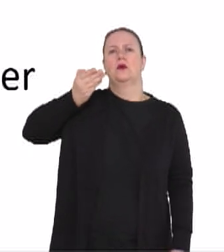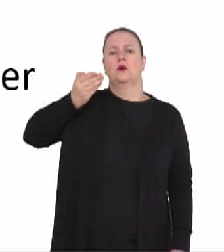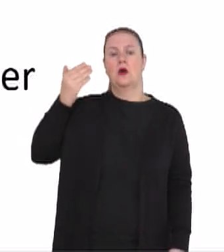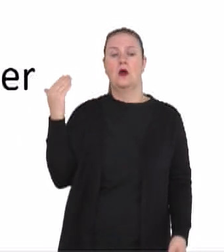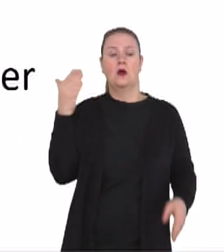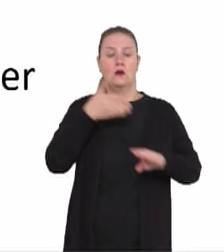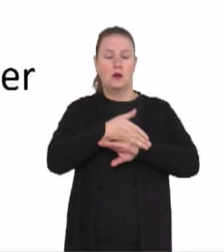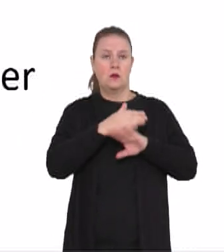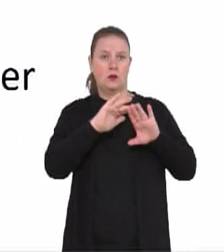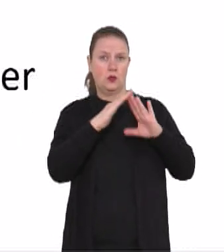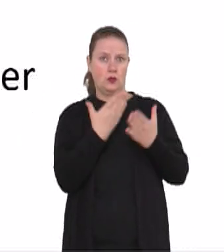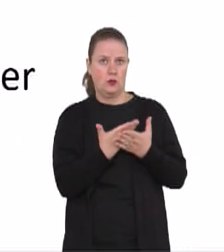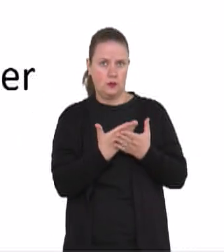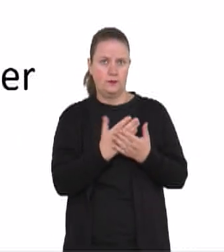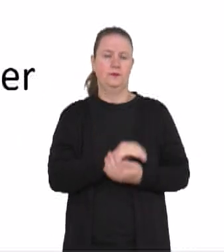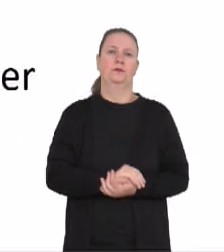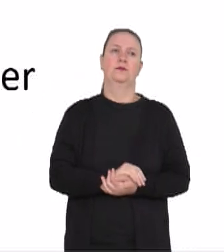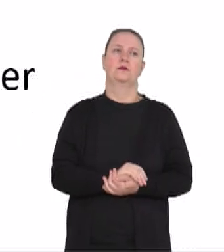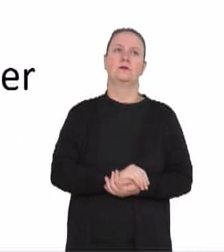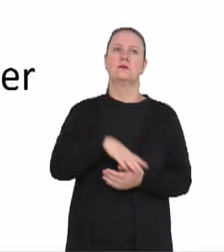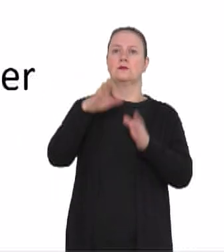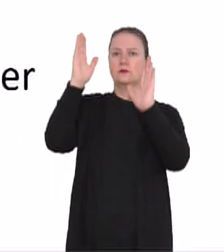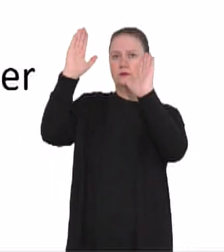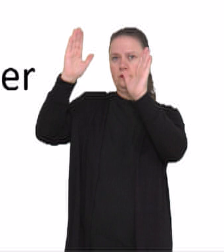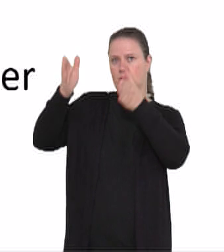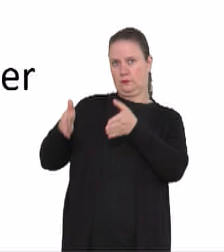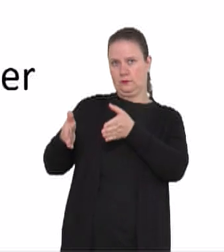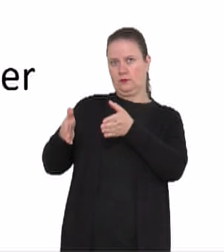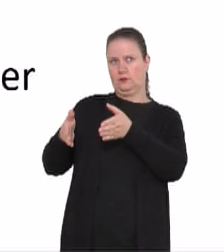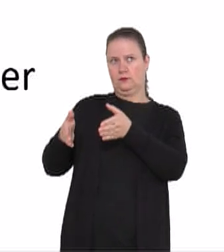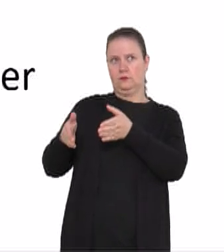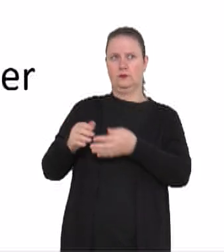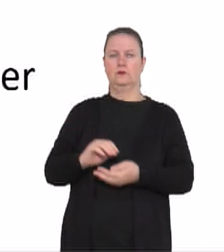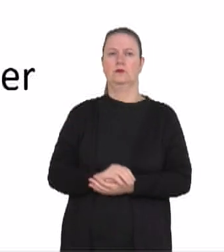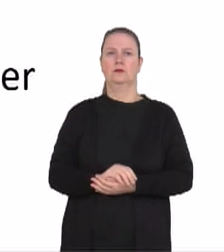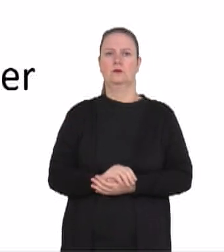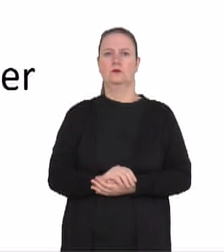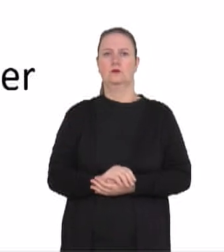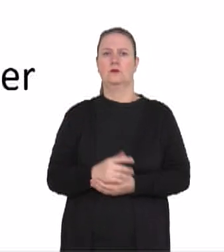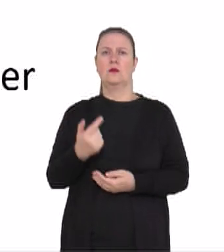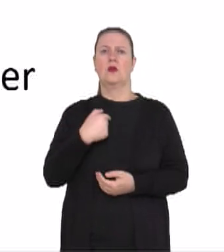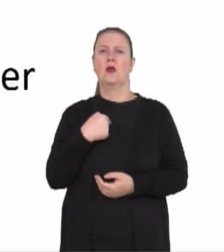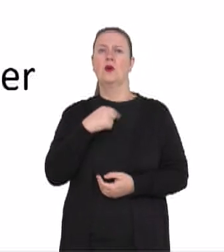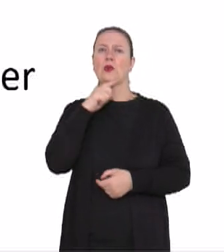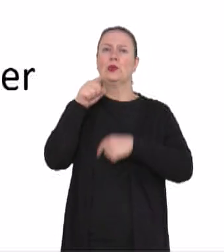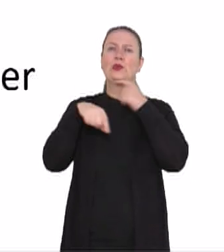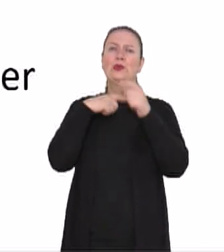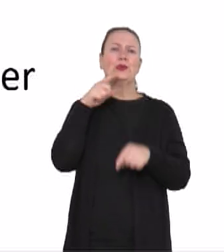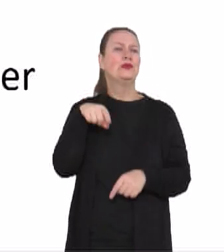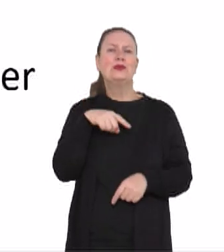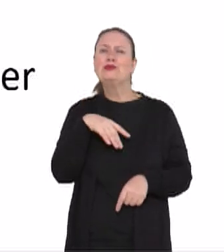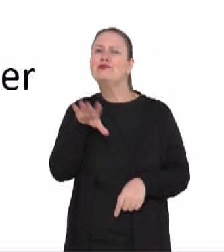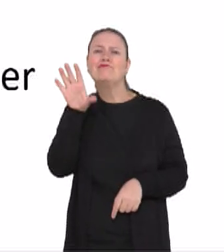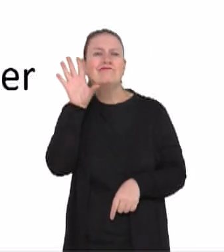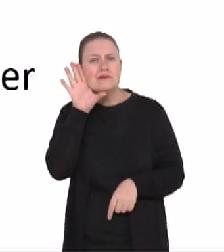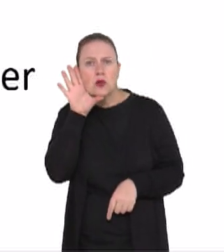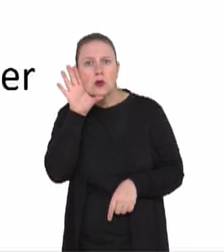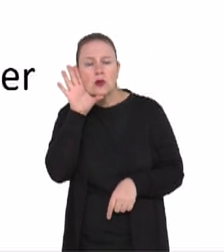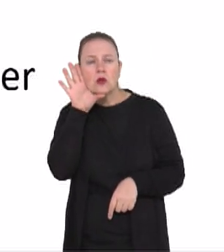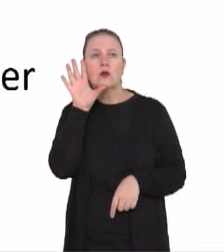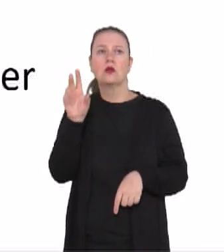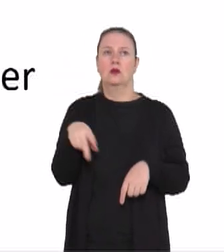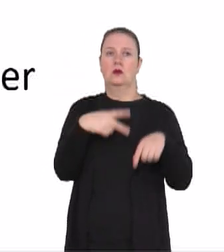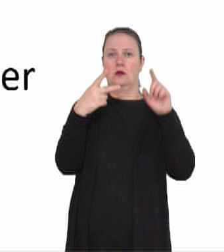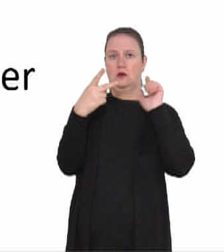escola. E na segunda coluna, nós temos I can't hear you, eu não consigo te ouvir. Quick shower